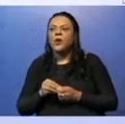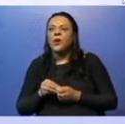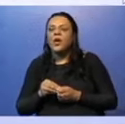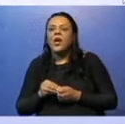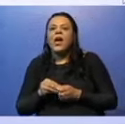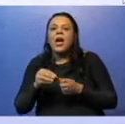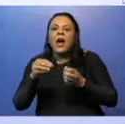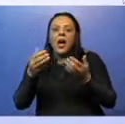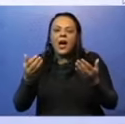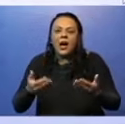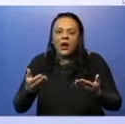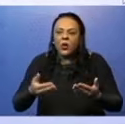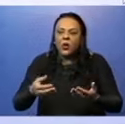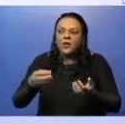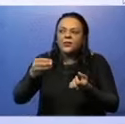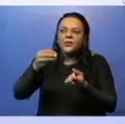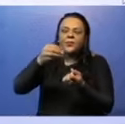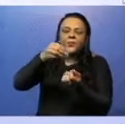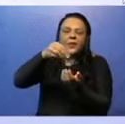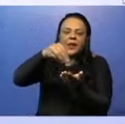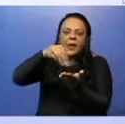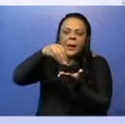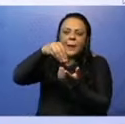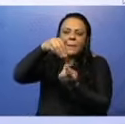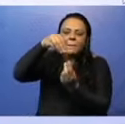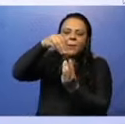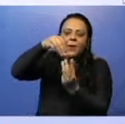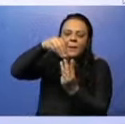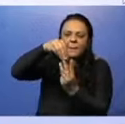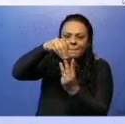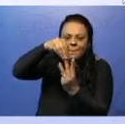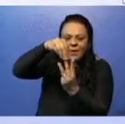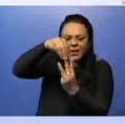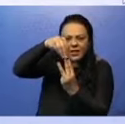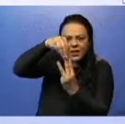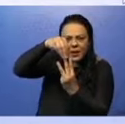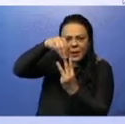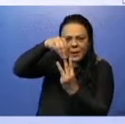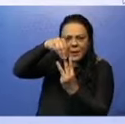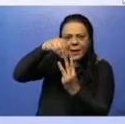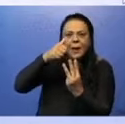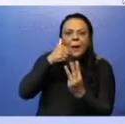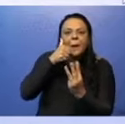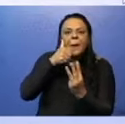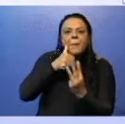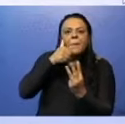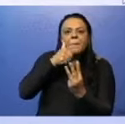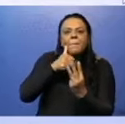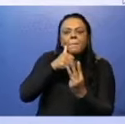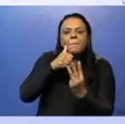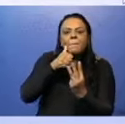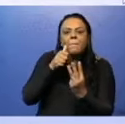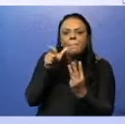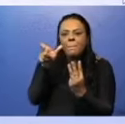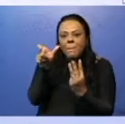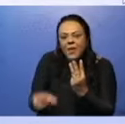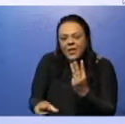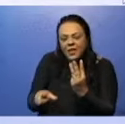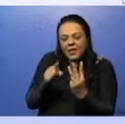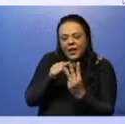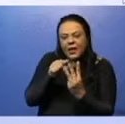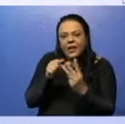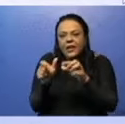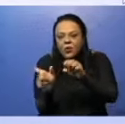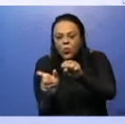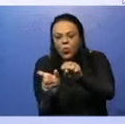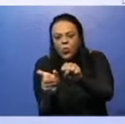o menina. Linda é adjetivo. É o menina. Então, menina é o meu núcleo, é o substantivo, tá?